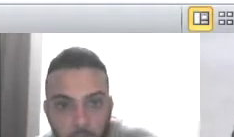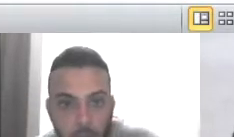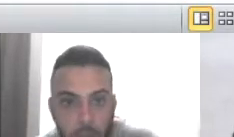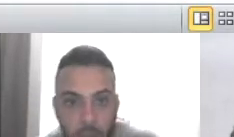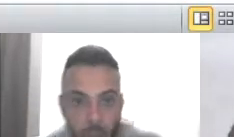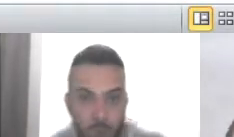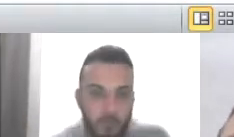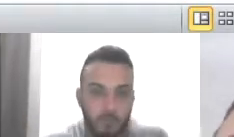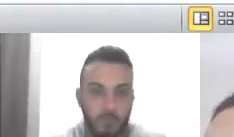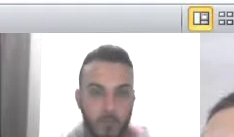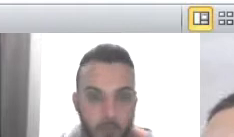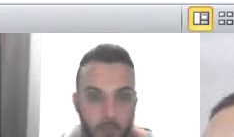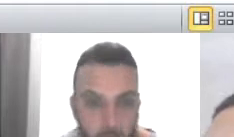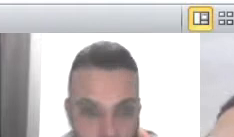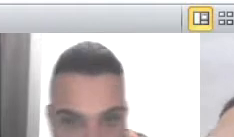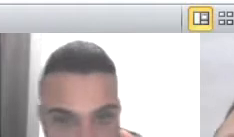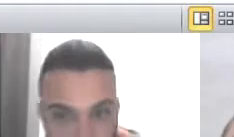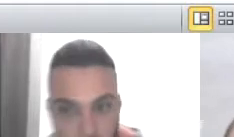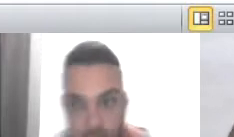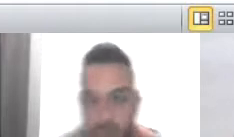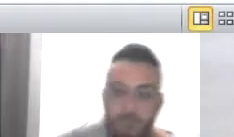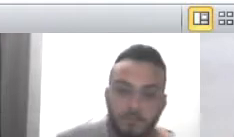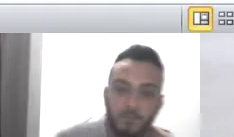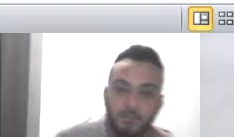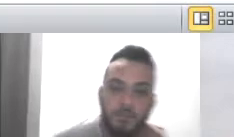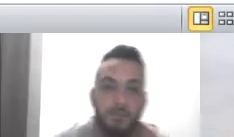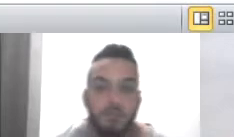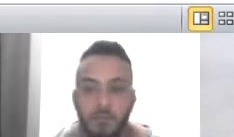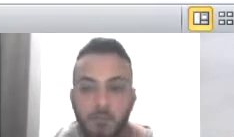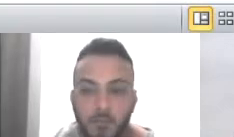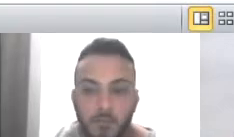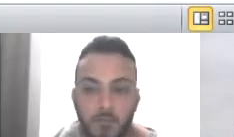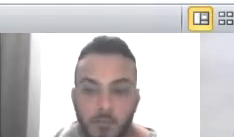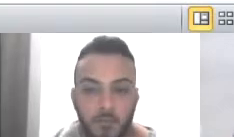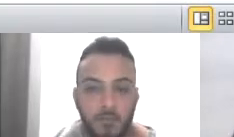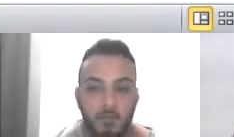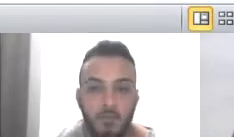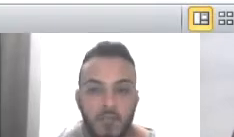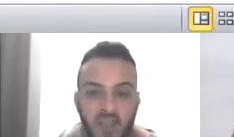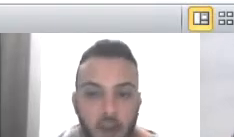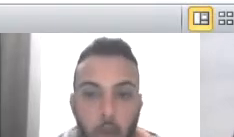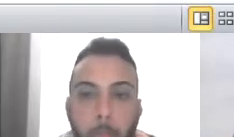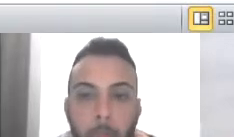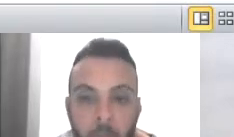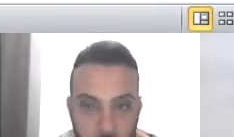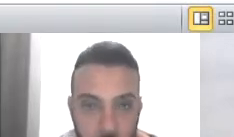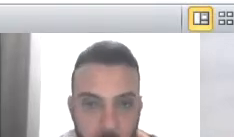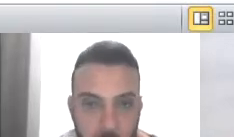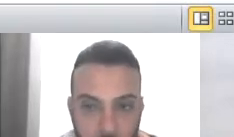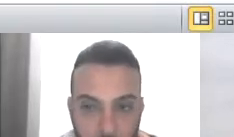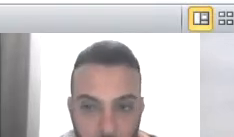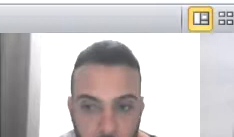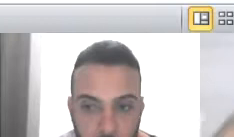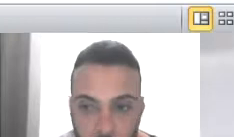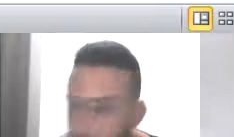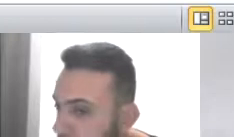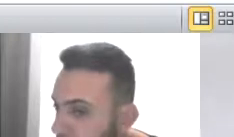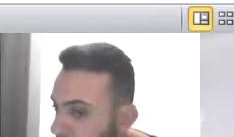quantidade considerável, né, de um ácido, né, no tampão, e se eu colocar